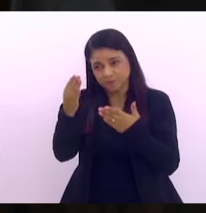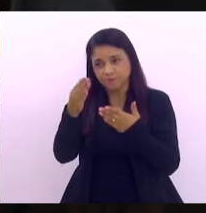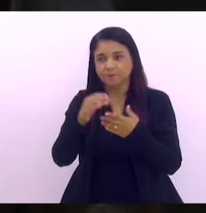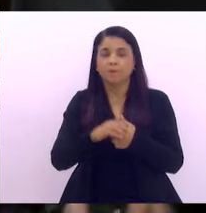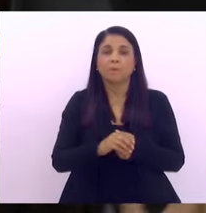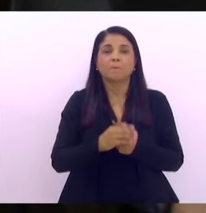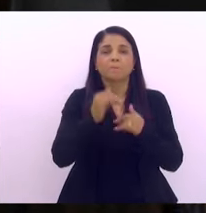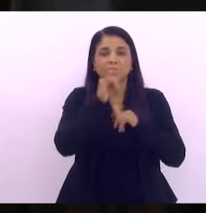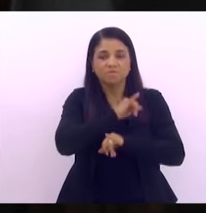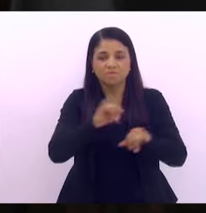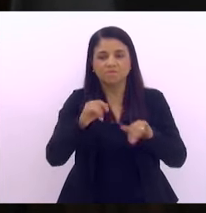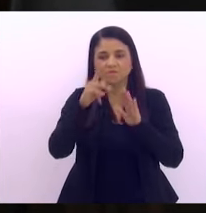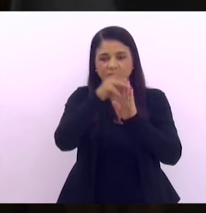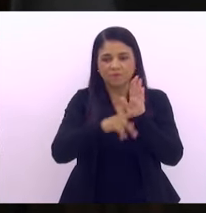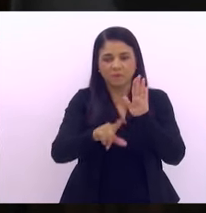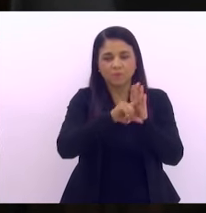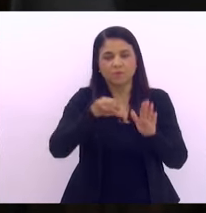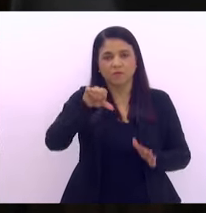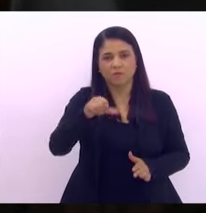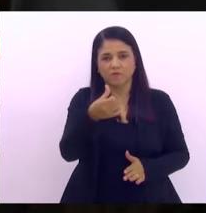Anuncio projeto de lei número